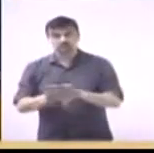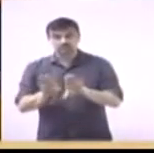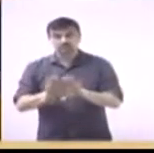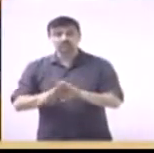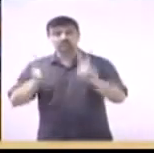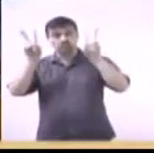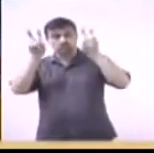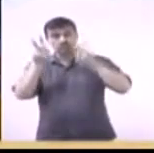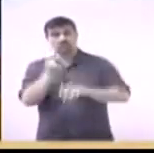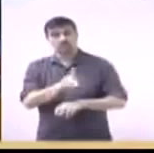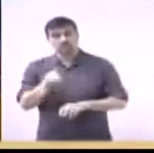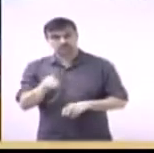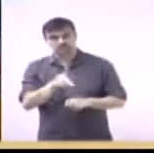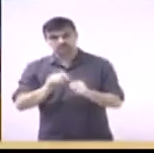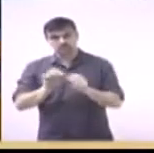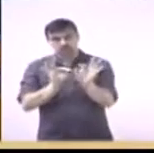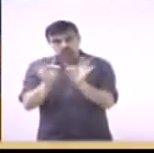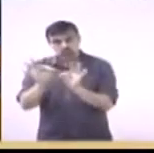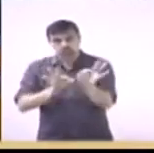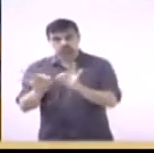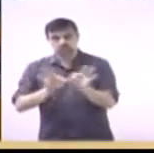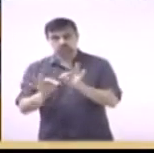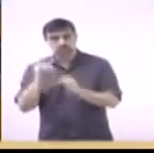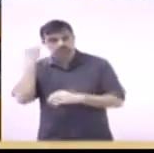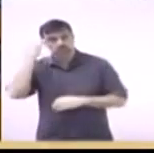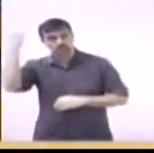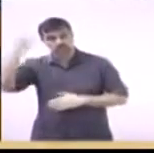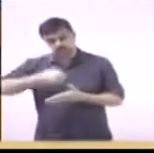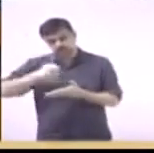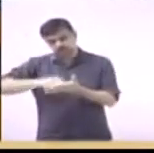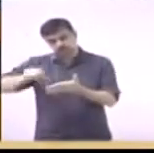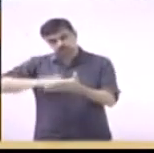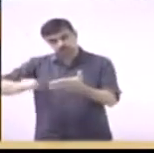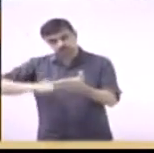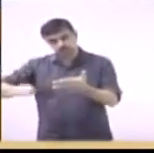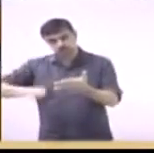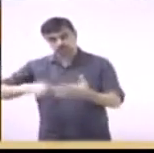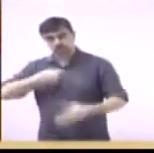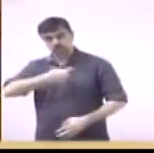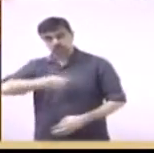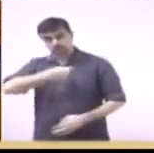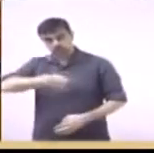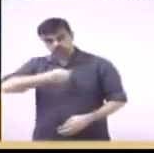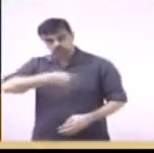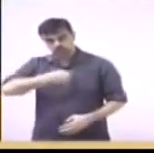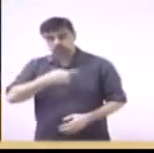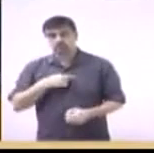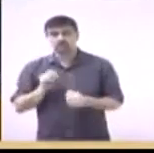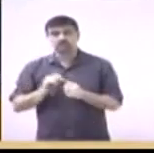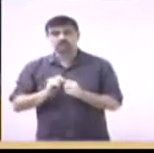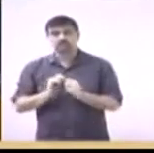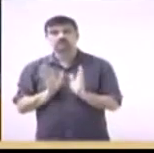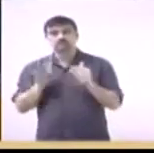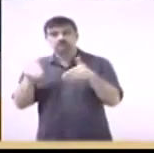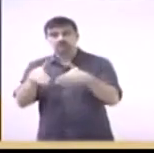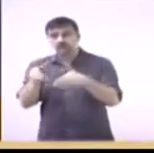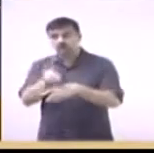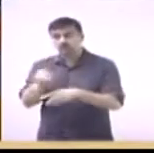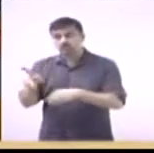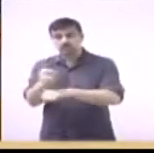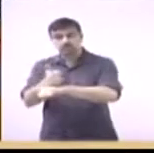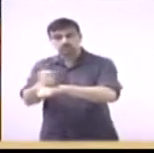professor, que foi feito o projeto aí pelo colega Dr. João Mota, da questão da valorização